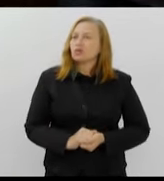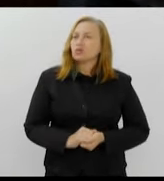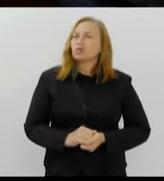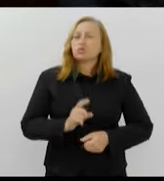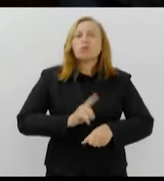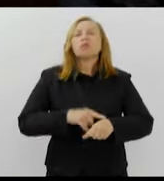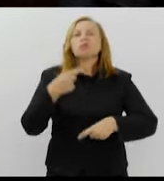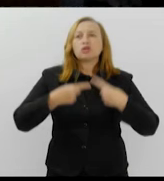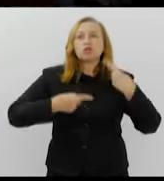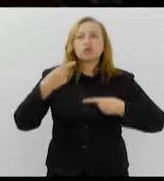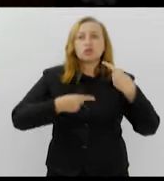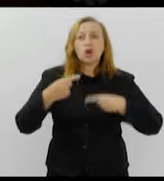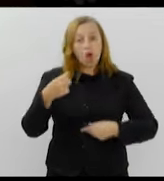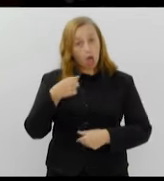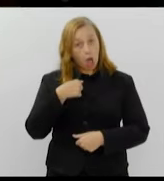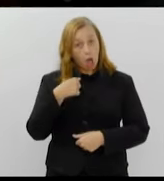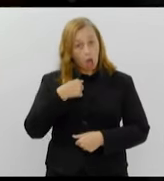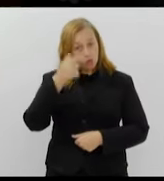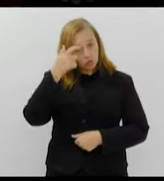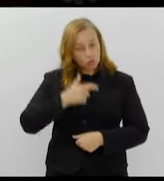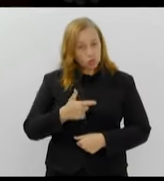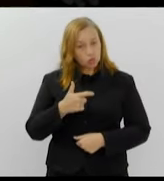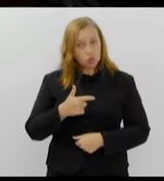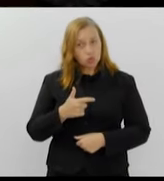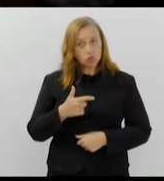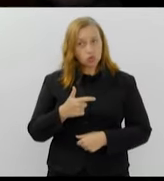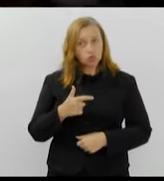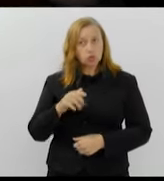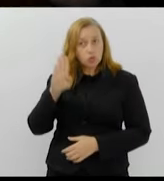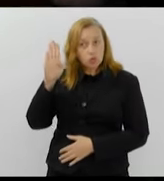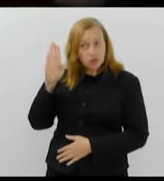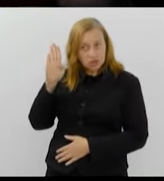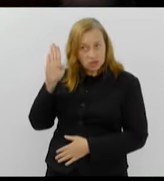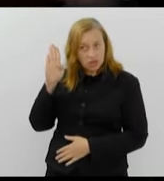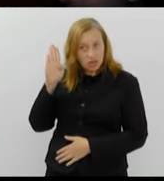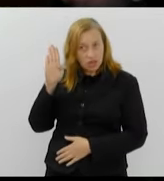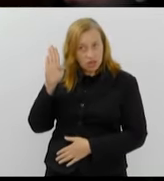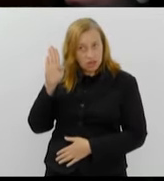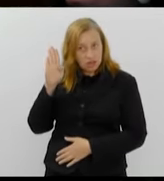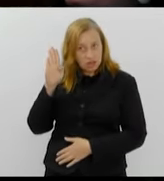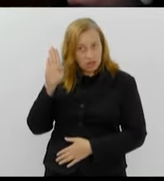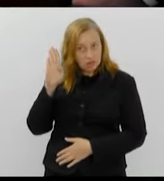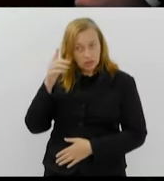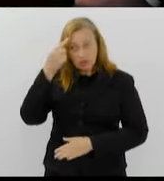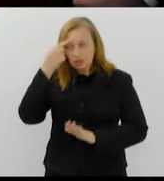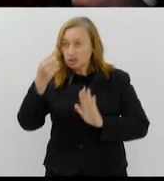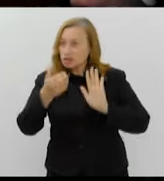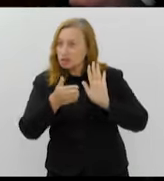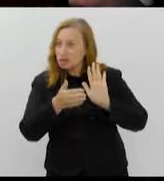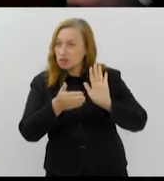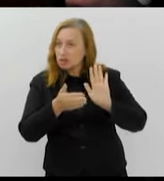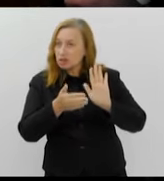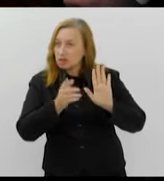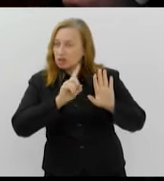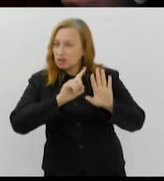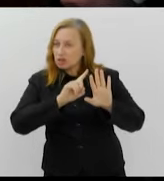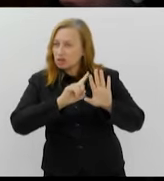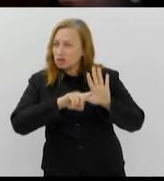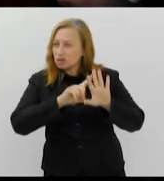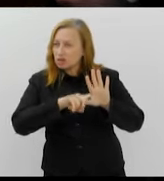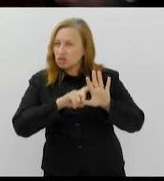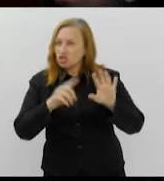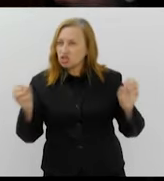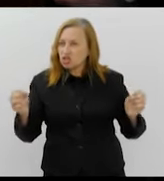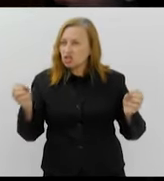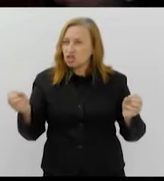discão onde eu sou hoje o candidato que tem na polarização ideológica o reverso daquilo que dois